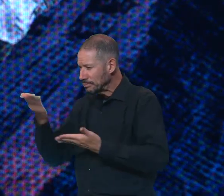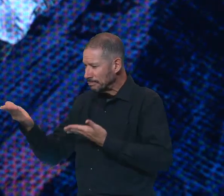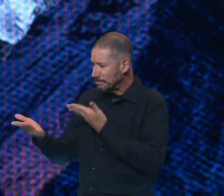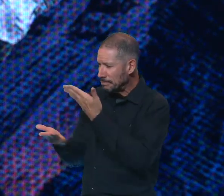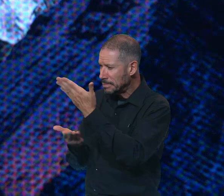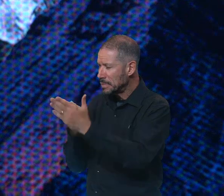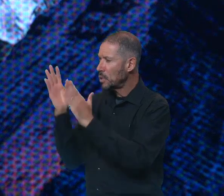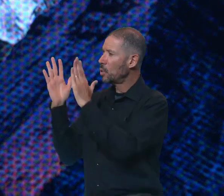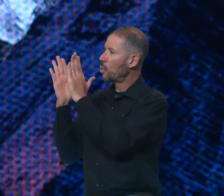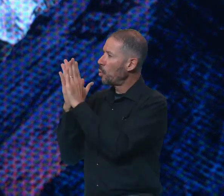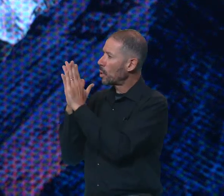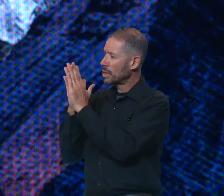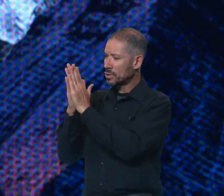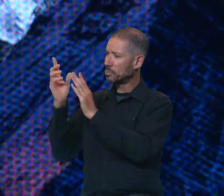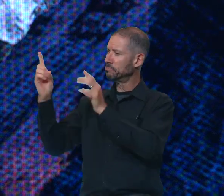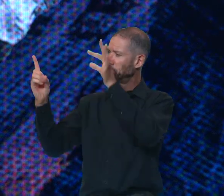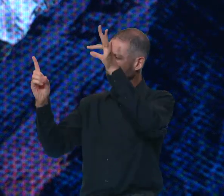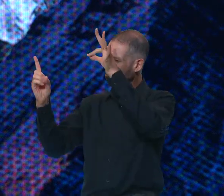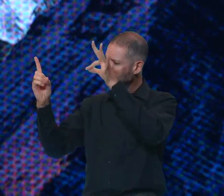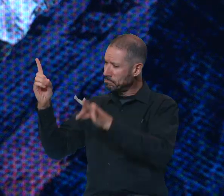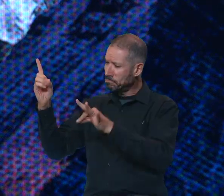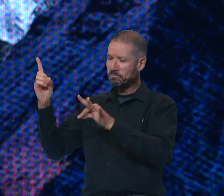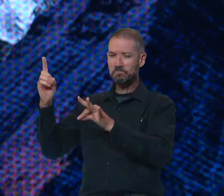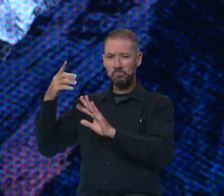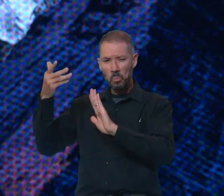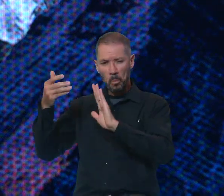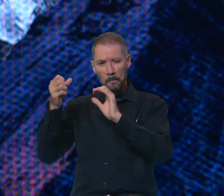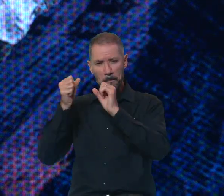de um justo em seus efeitos.